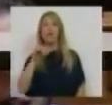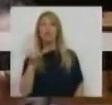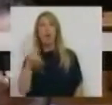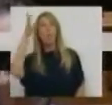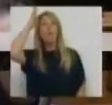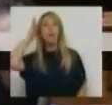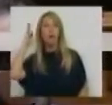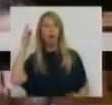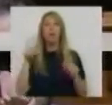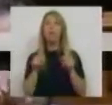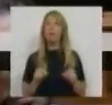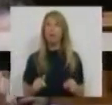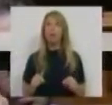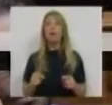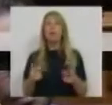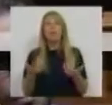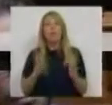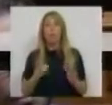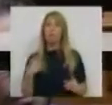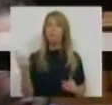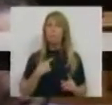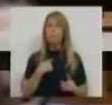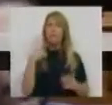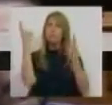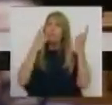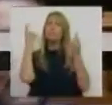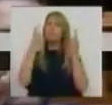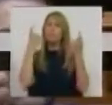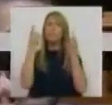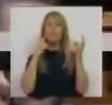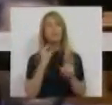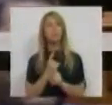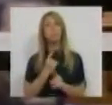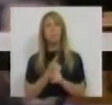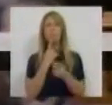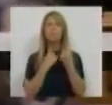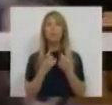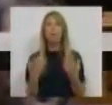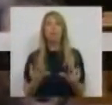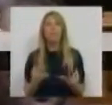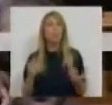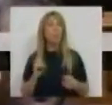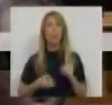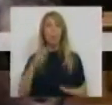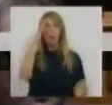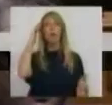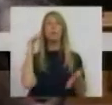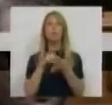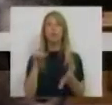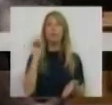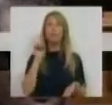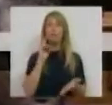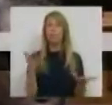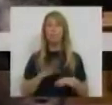é a reflexão que nós devemos todos tomar. E perguntando qual é, de facto, o resultado dos valores que estavam em